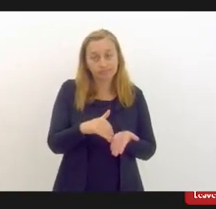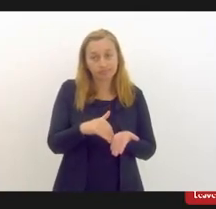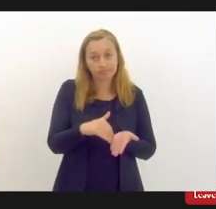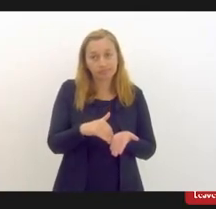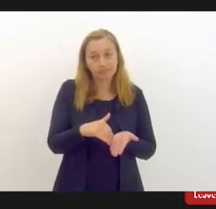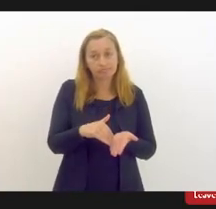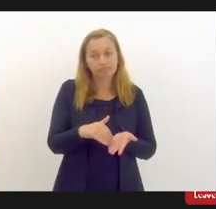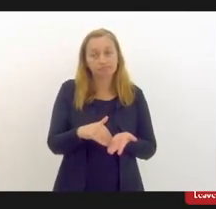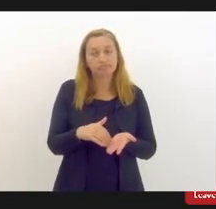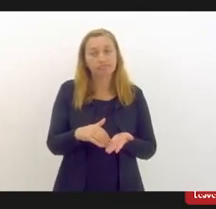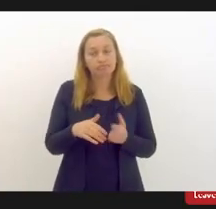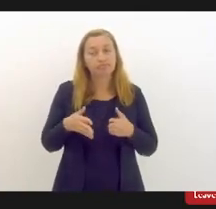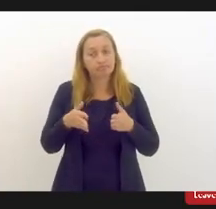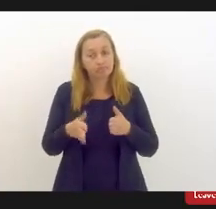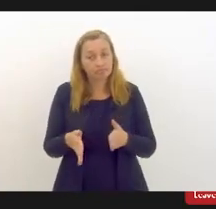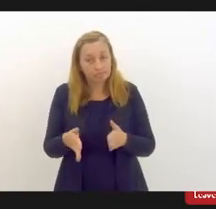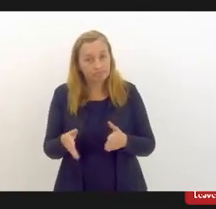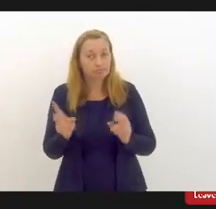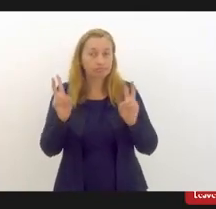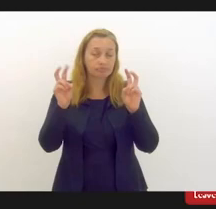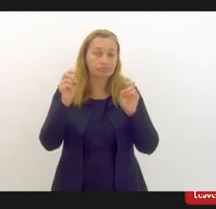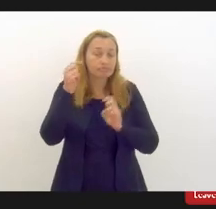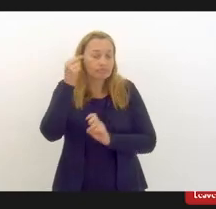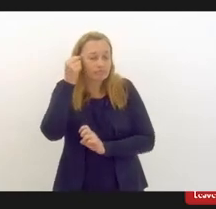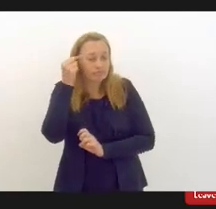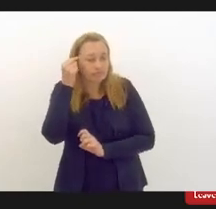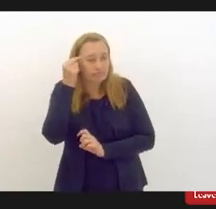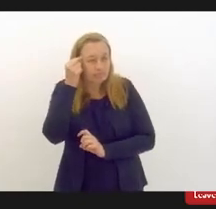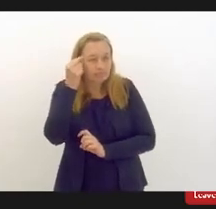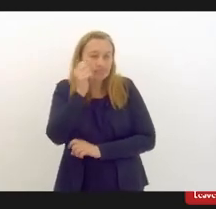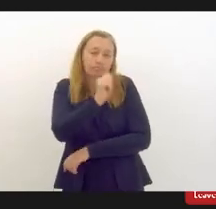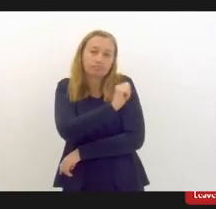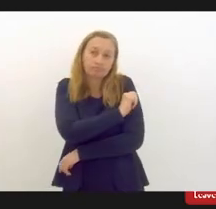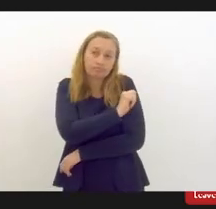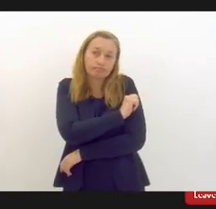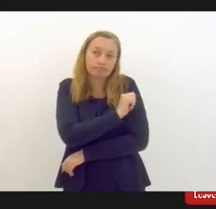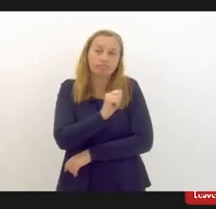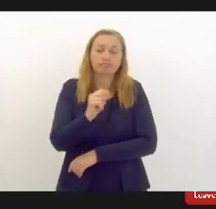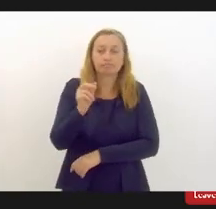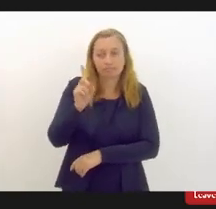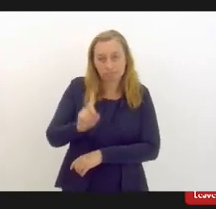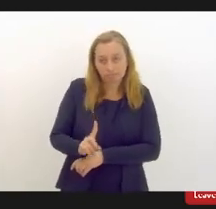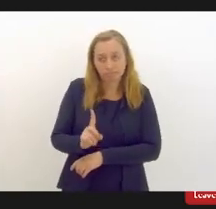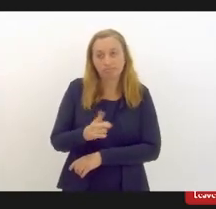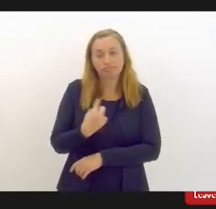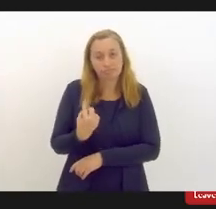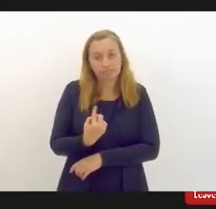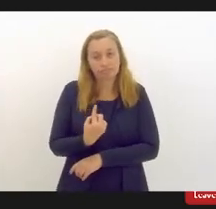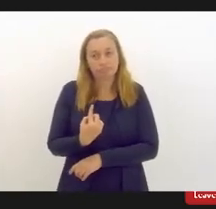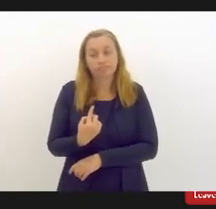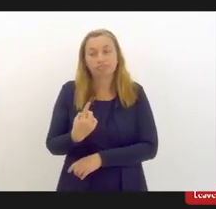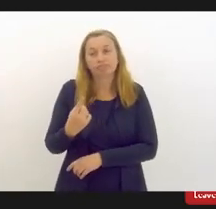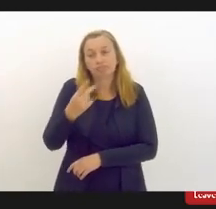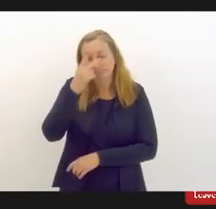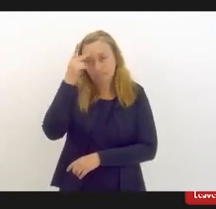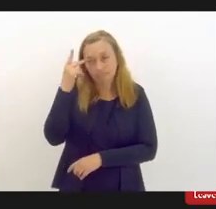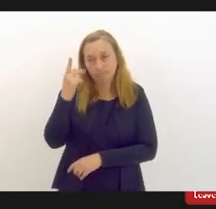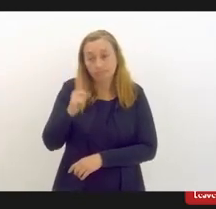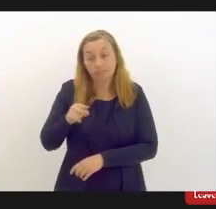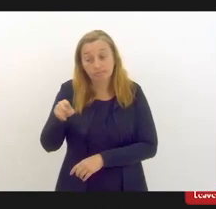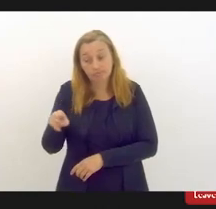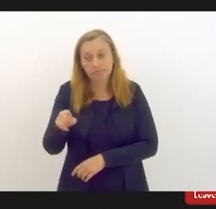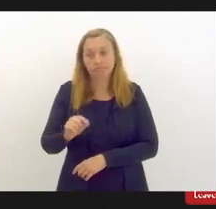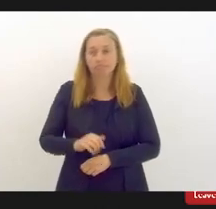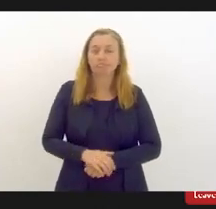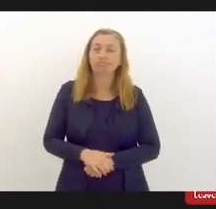levasse isso em consideração, de pensar o nosso alunado e os nossos diretores, que são as pessoas que estão ali,